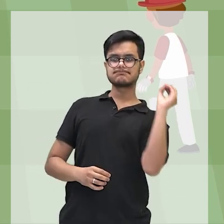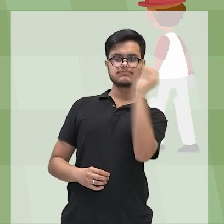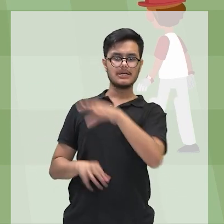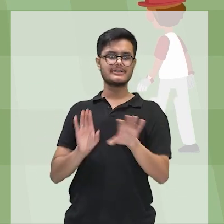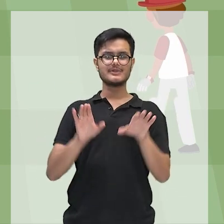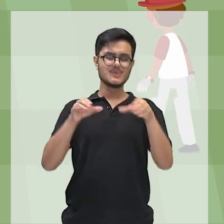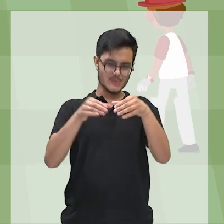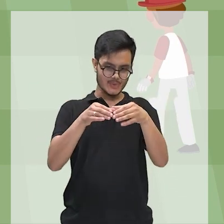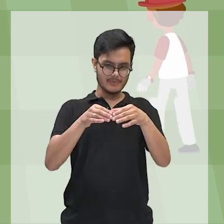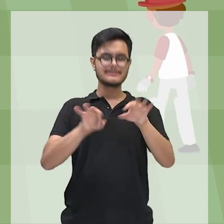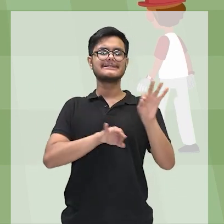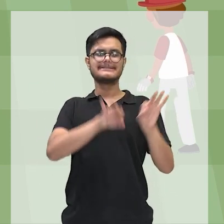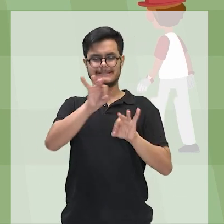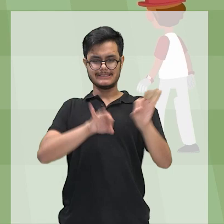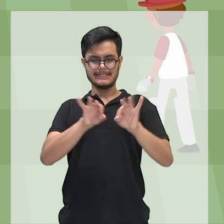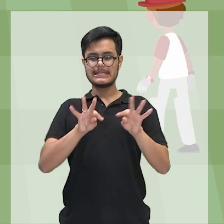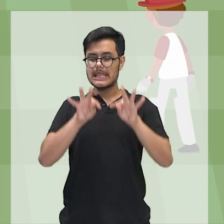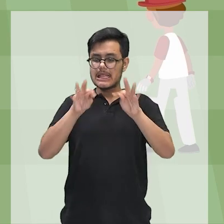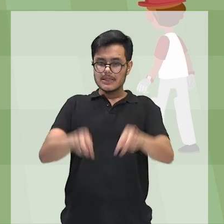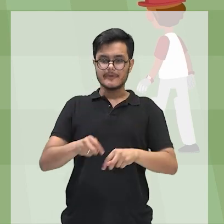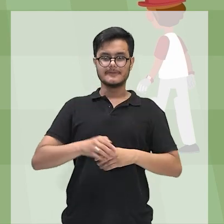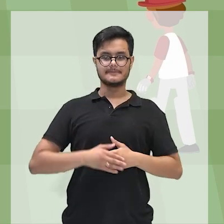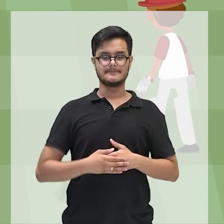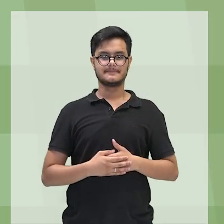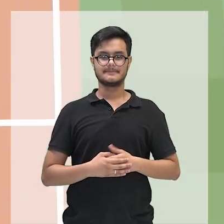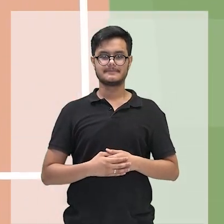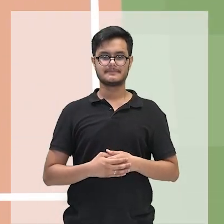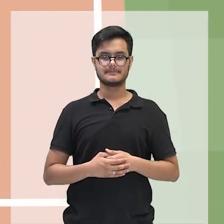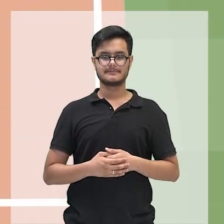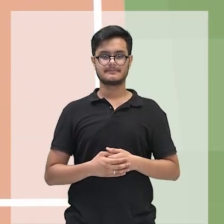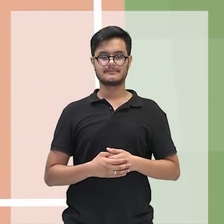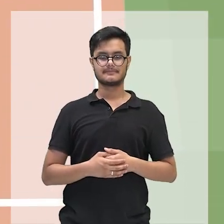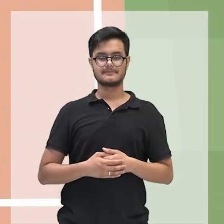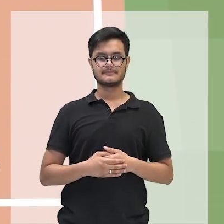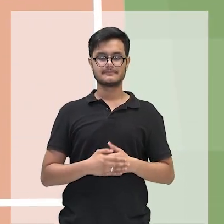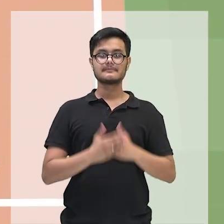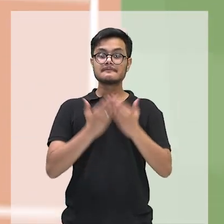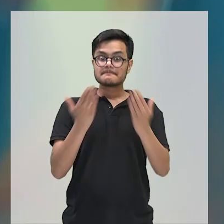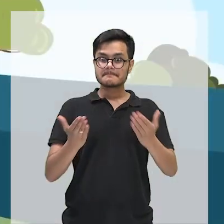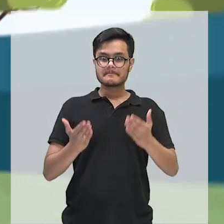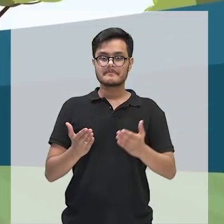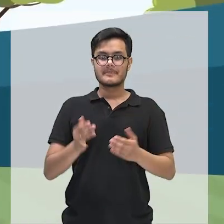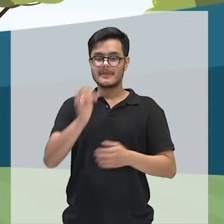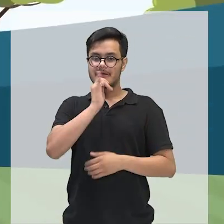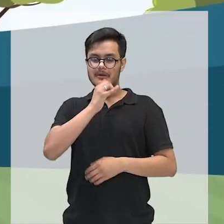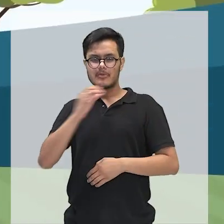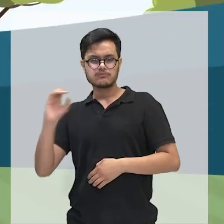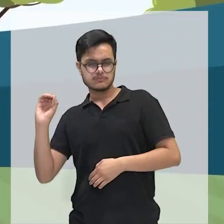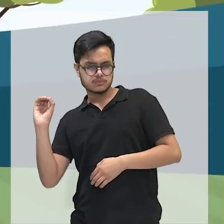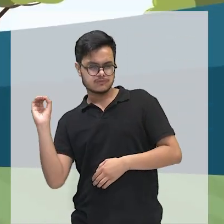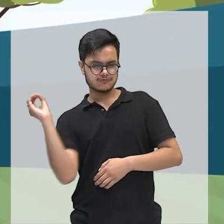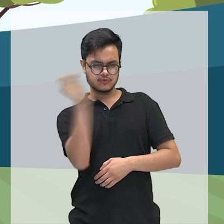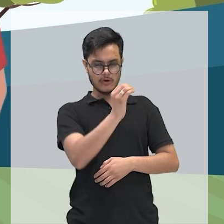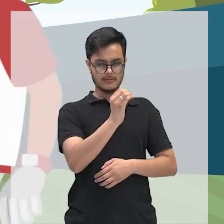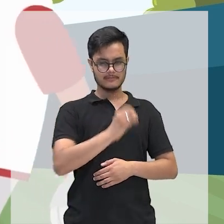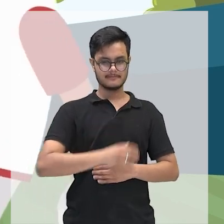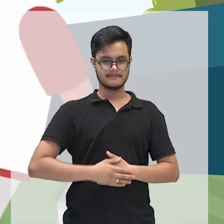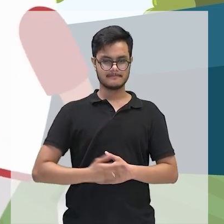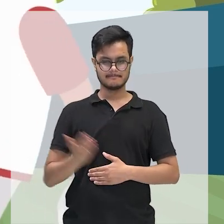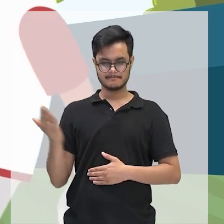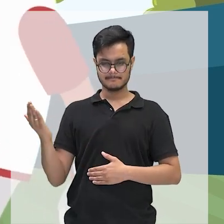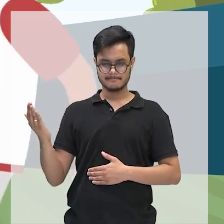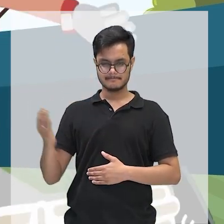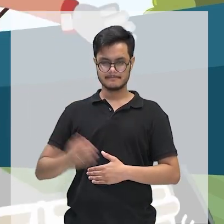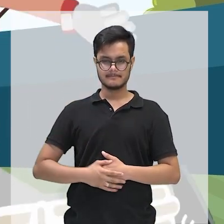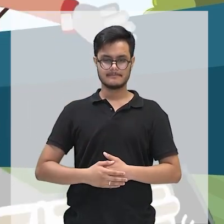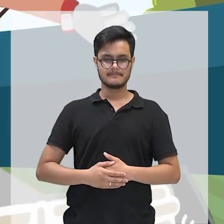equipe aí espalhada pelo campo, tá? Então, quando esse lançador, ele lança essa bola, qual